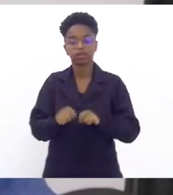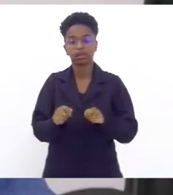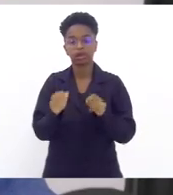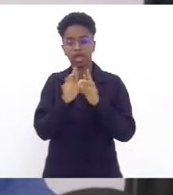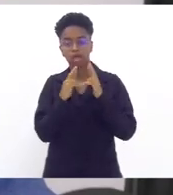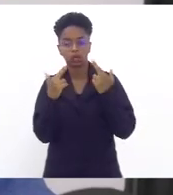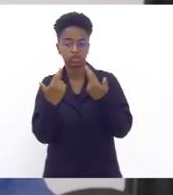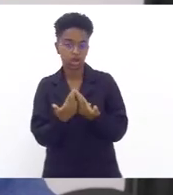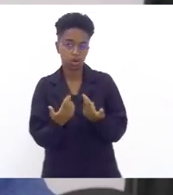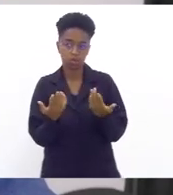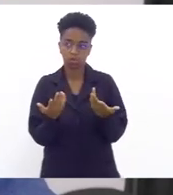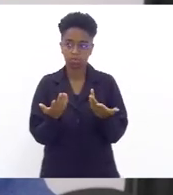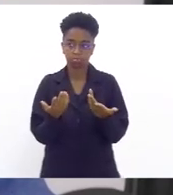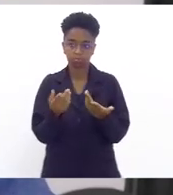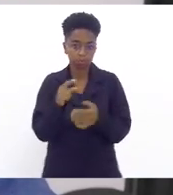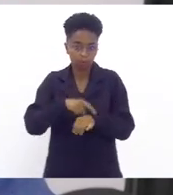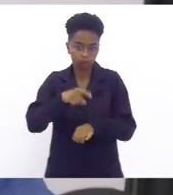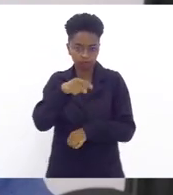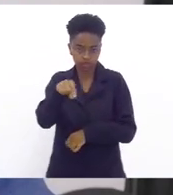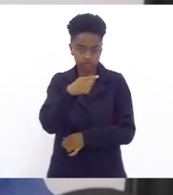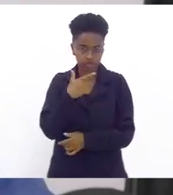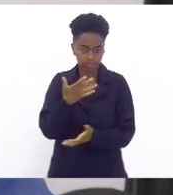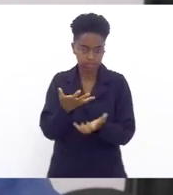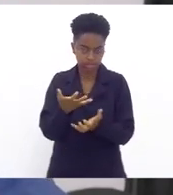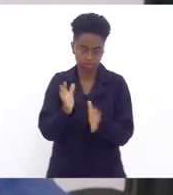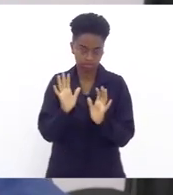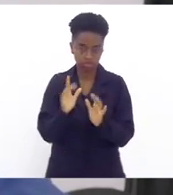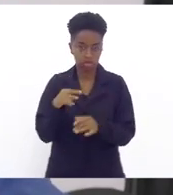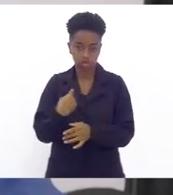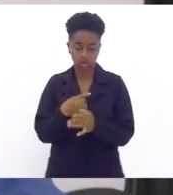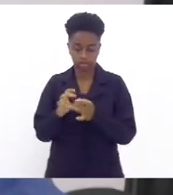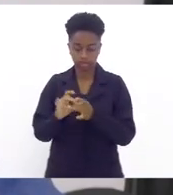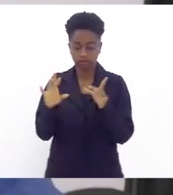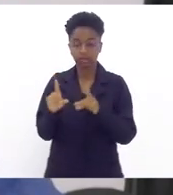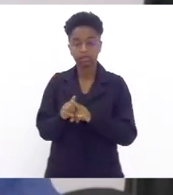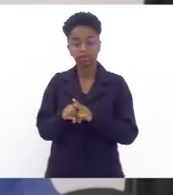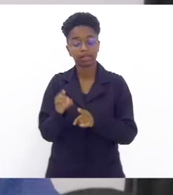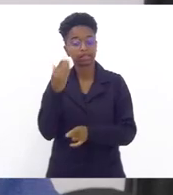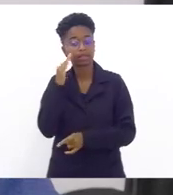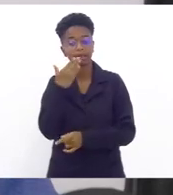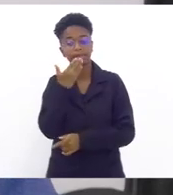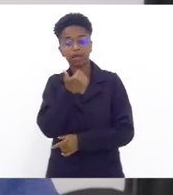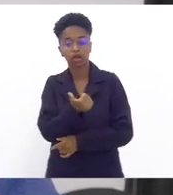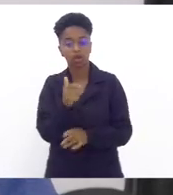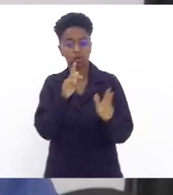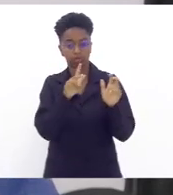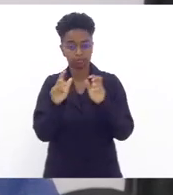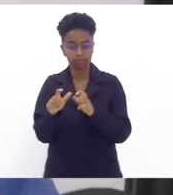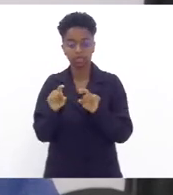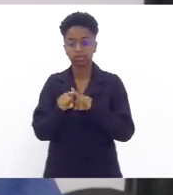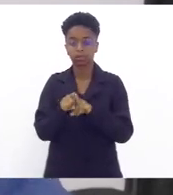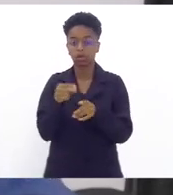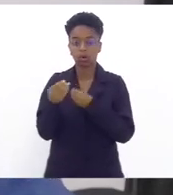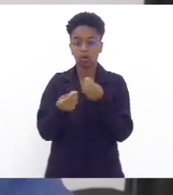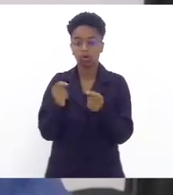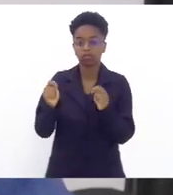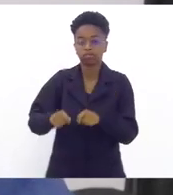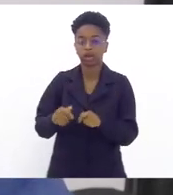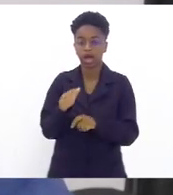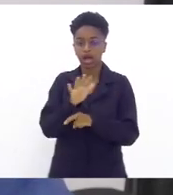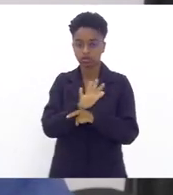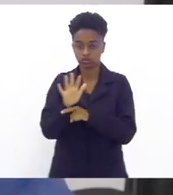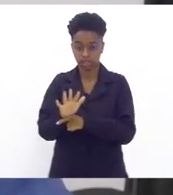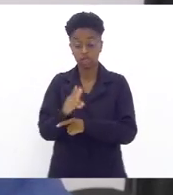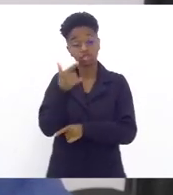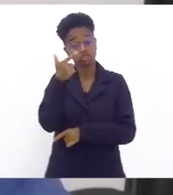uma reunião quando vocês fizerem a gente está à disposição e entender um pouco melhor essa situação e o quanto nós podemos ajudar mais